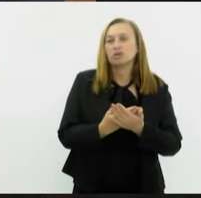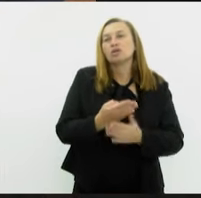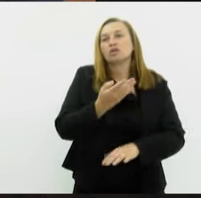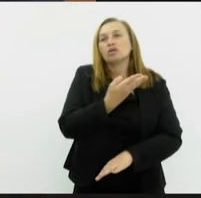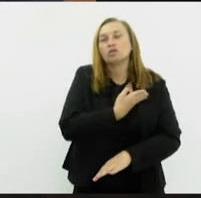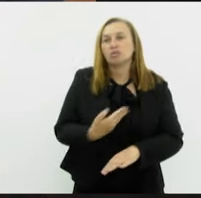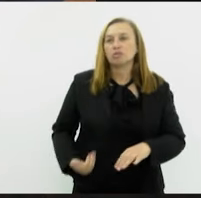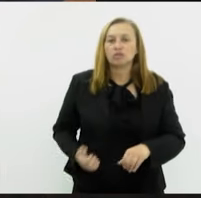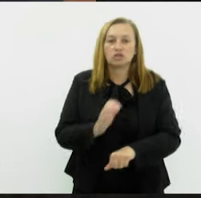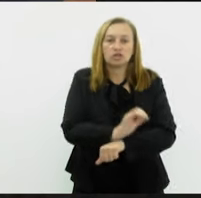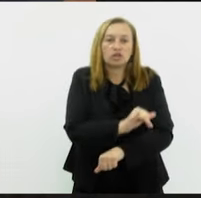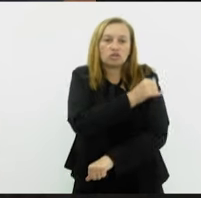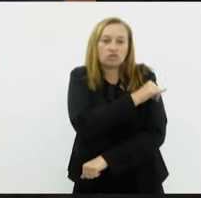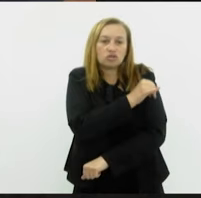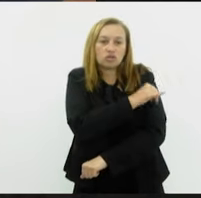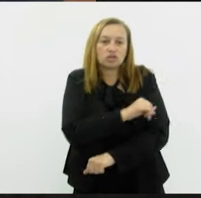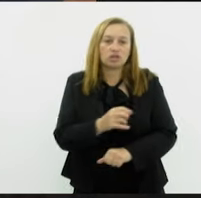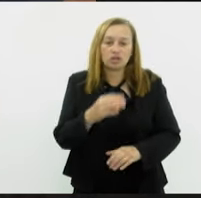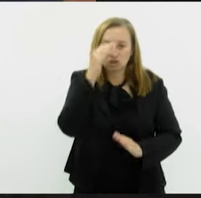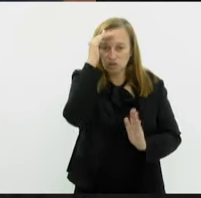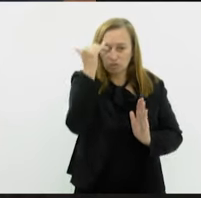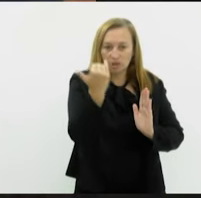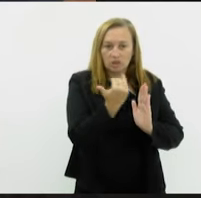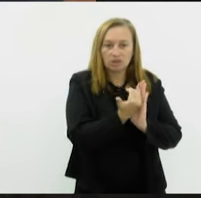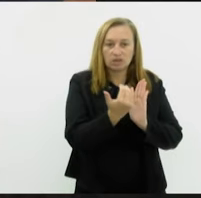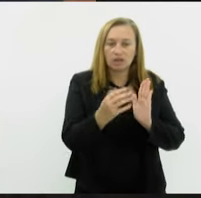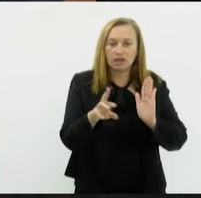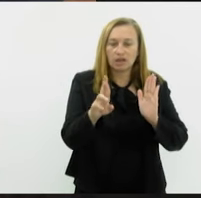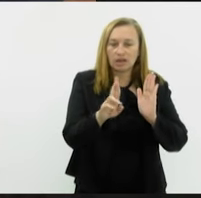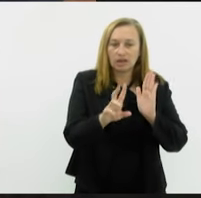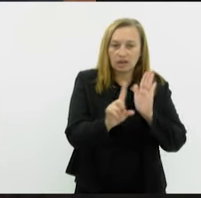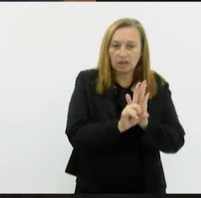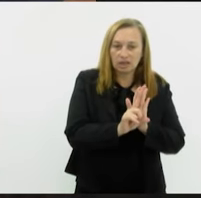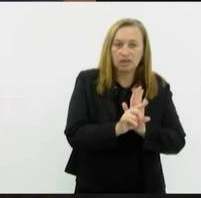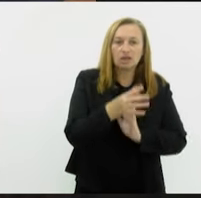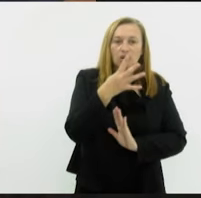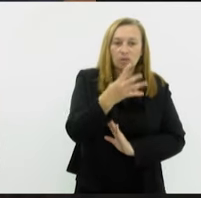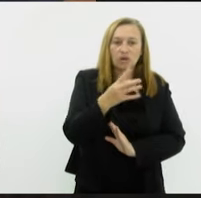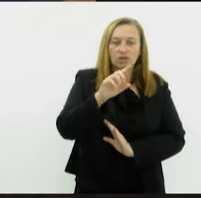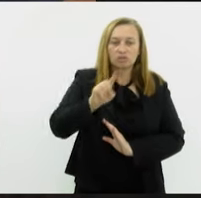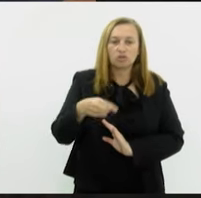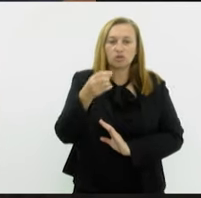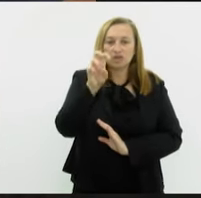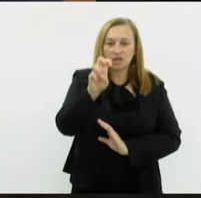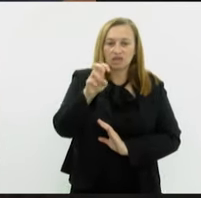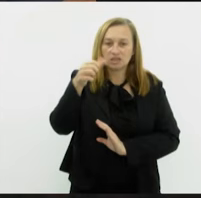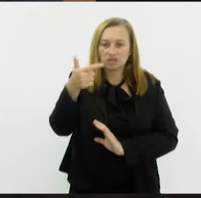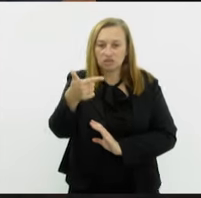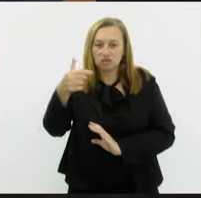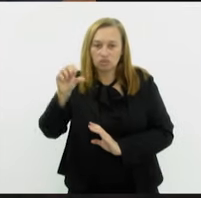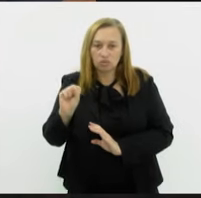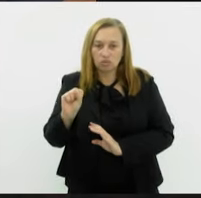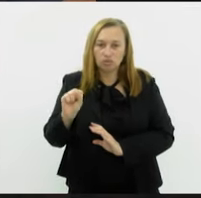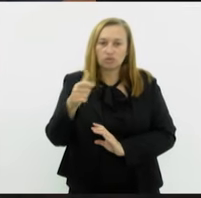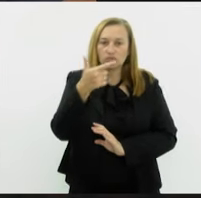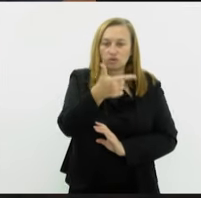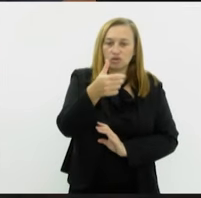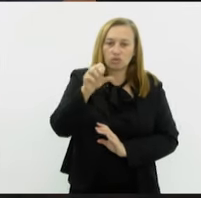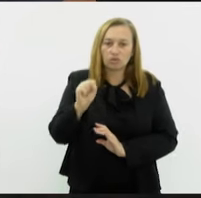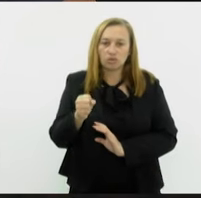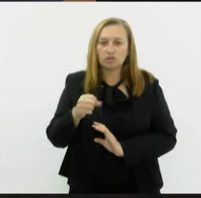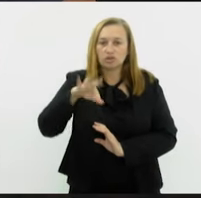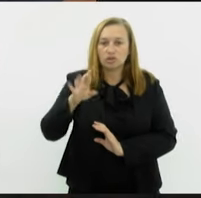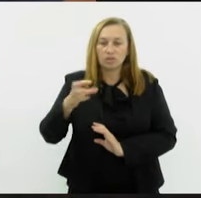as delimitações da Lei Estadual número 4.528, de 28 de março de 2005,